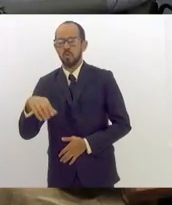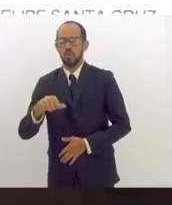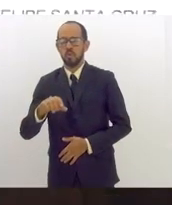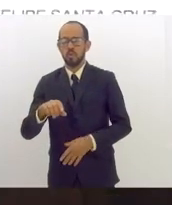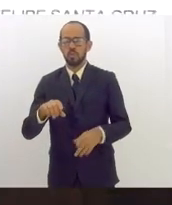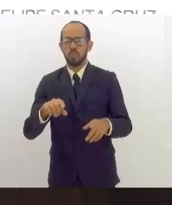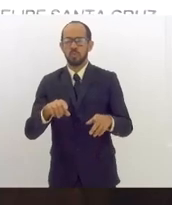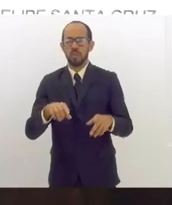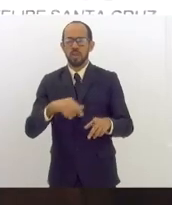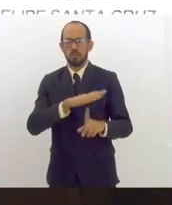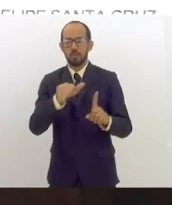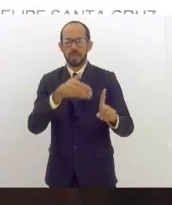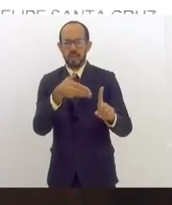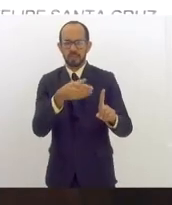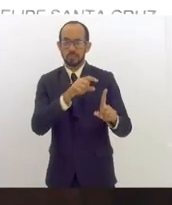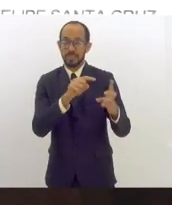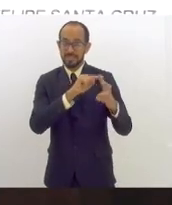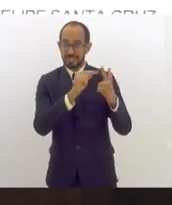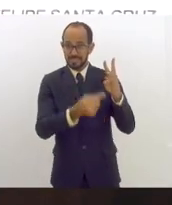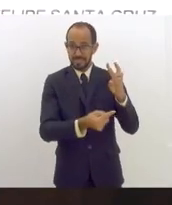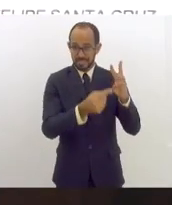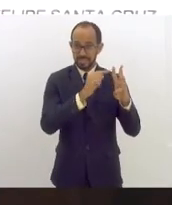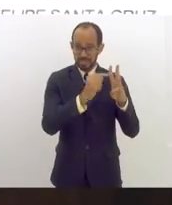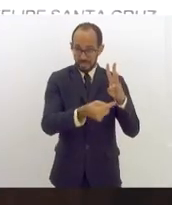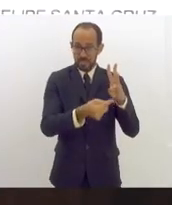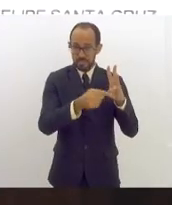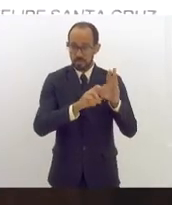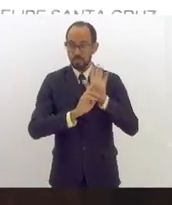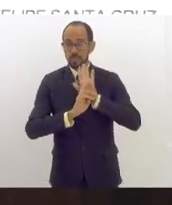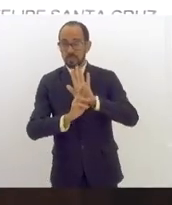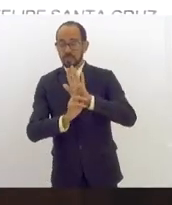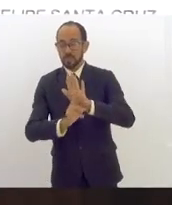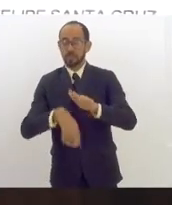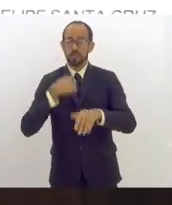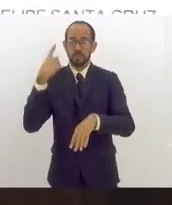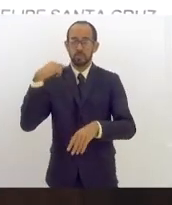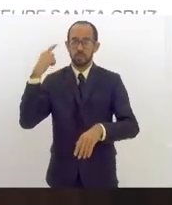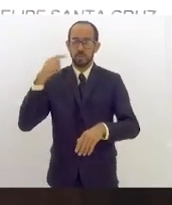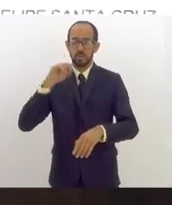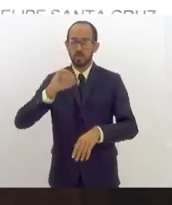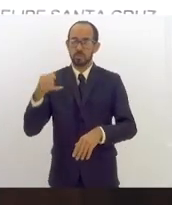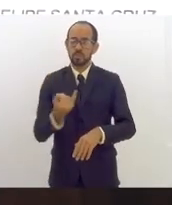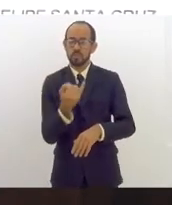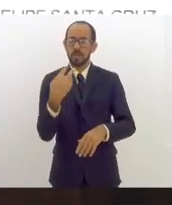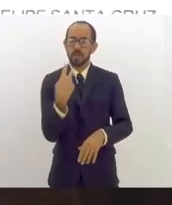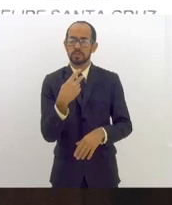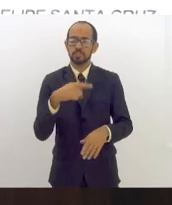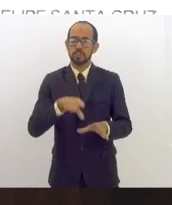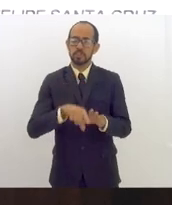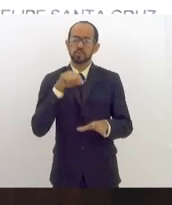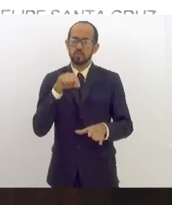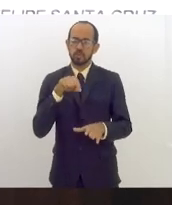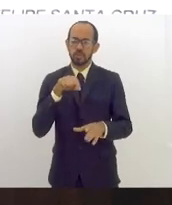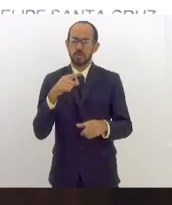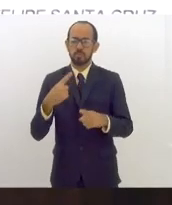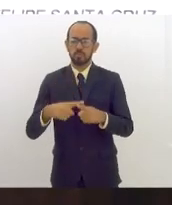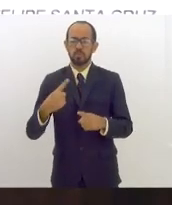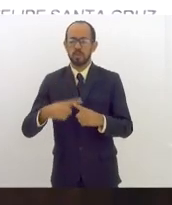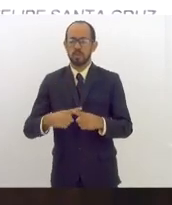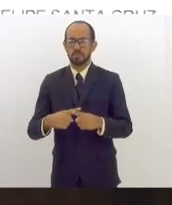uma homenagem essas pessoas que representam toda essa advocacia e a oportunidade dessa escolha porque